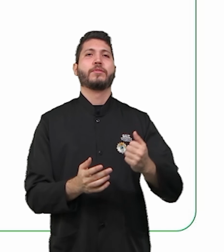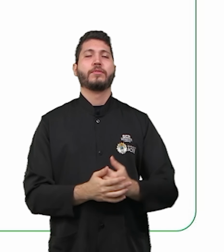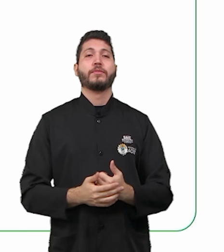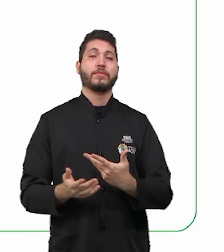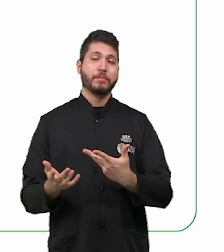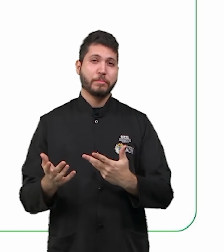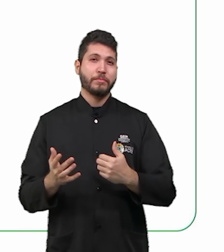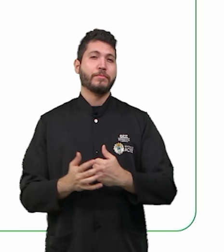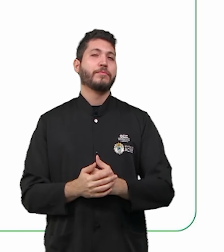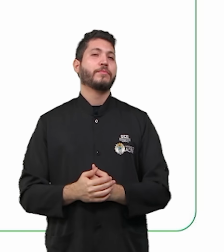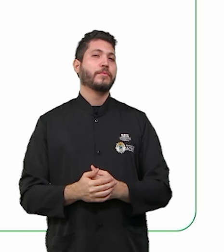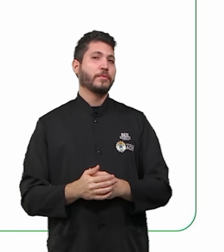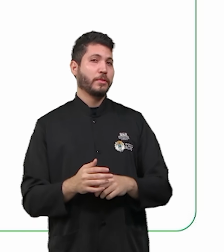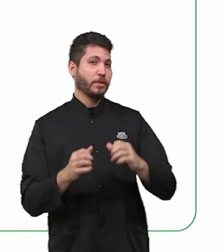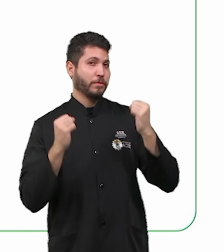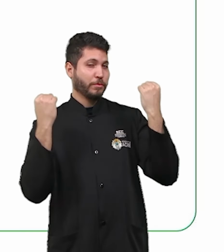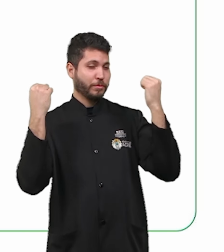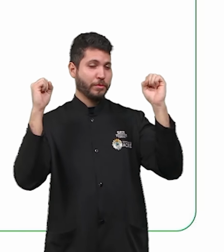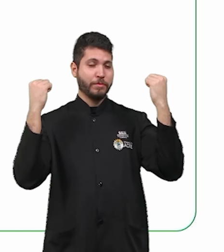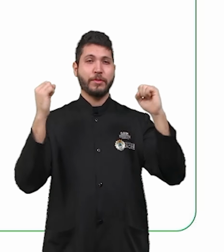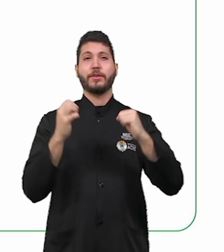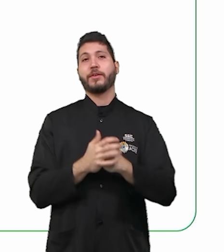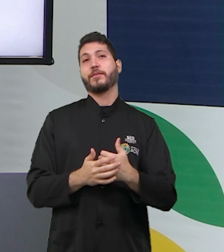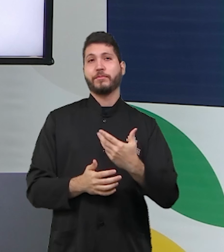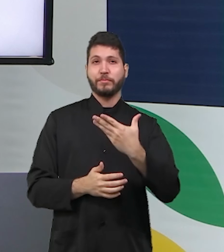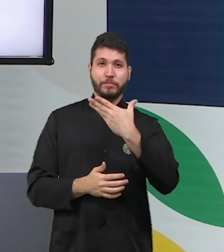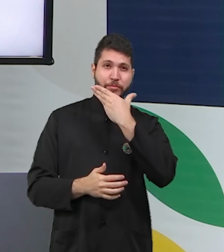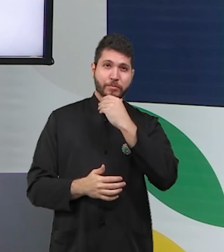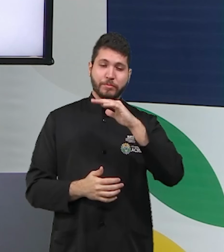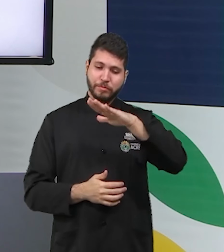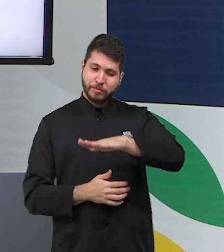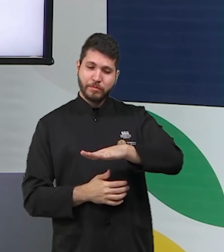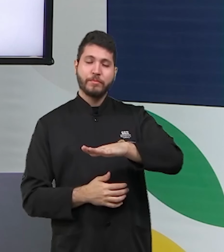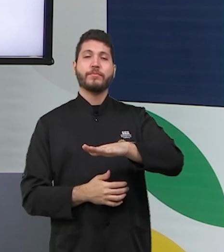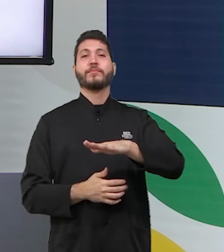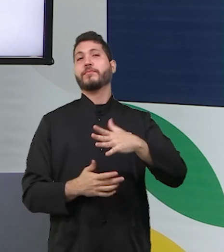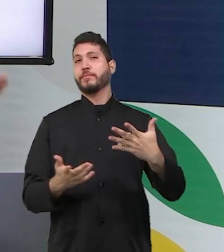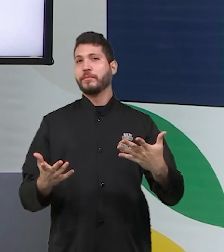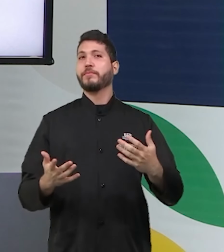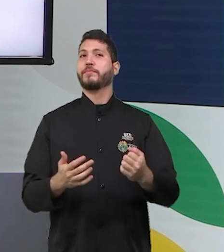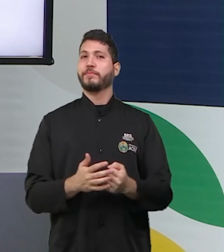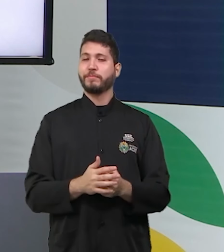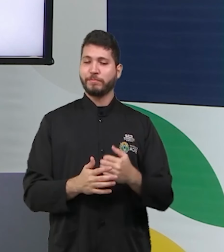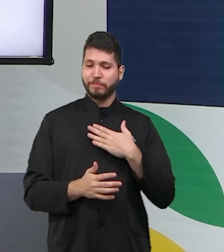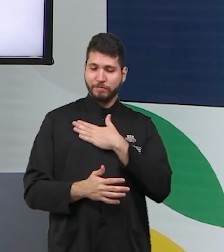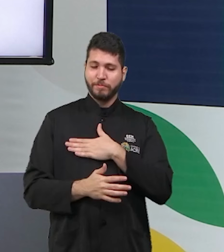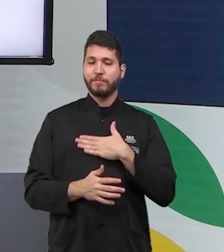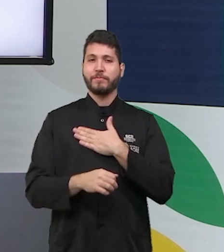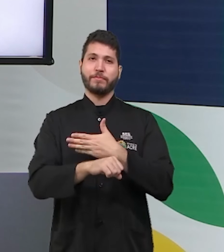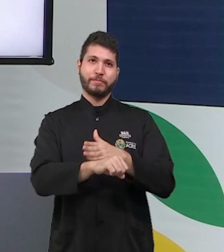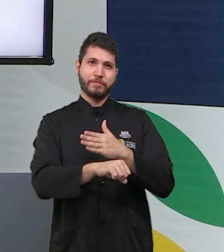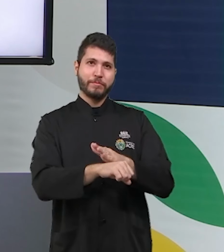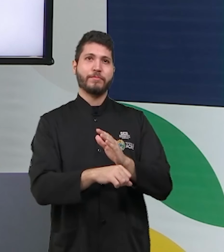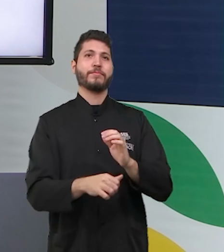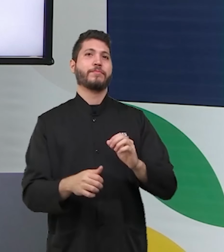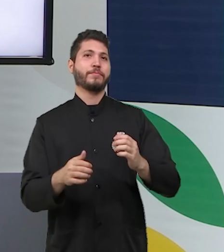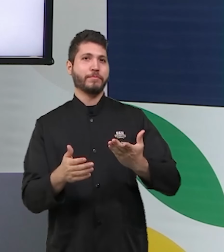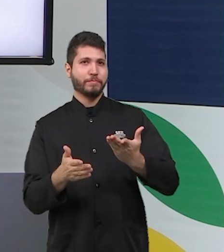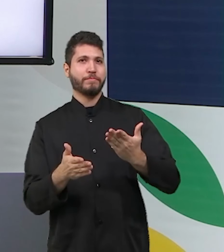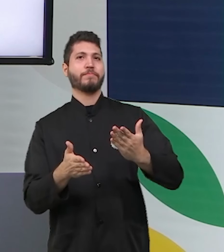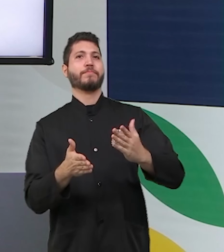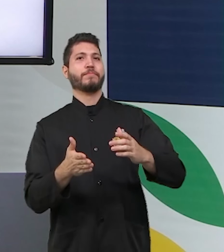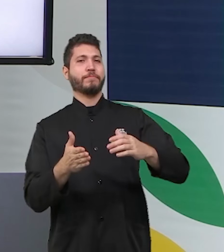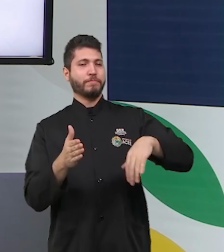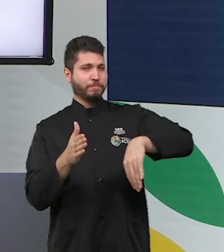na hora da prática de educação física, e adoram ocupar toda a quadra para jogar o futebol. Mas como que as meninas, por exemplo, podem se posicionar